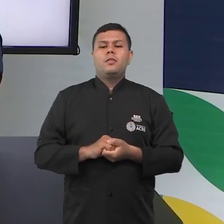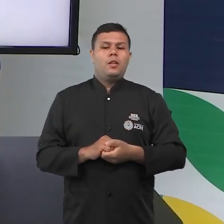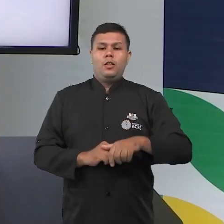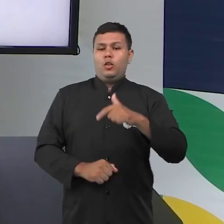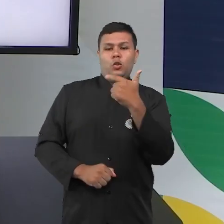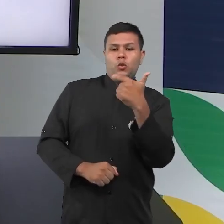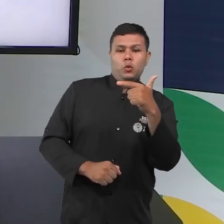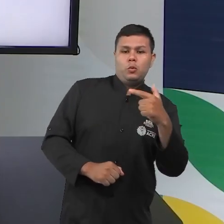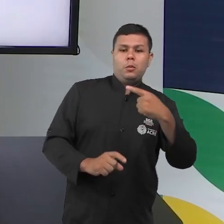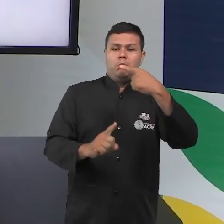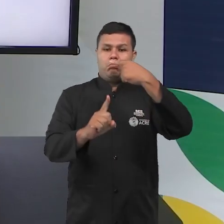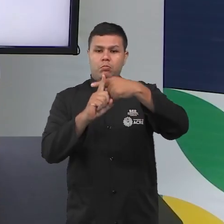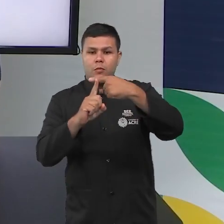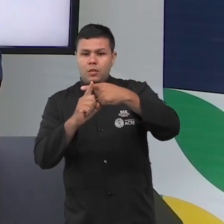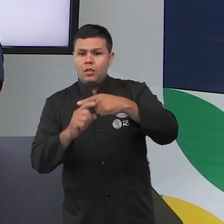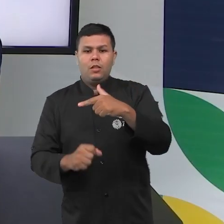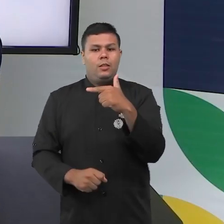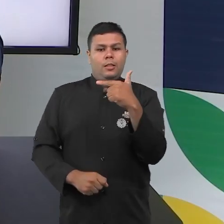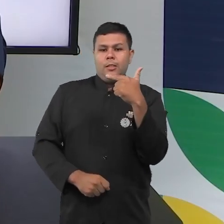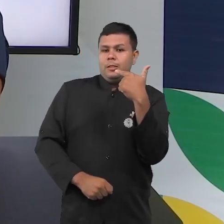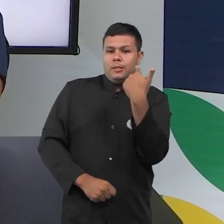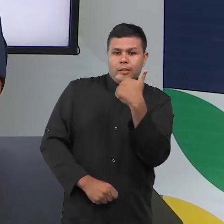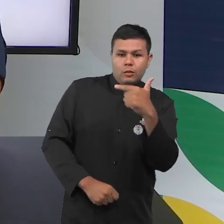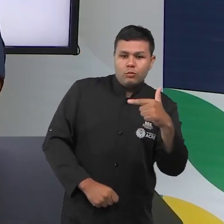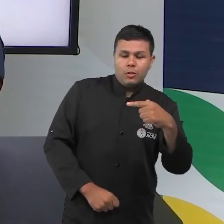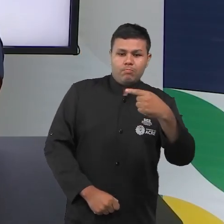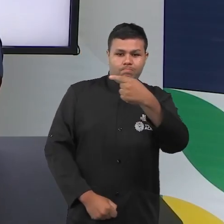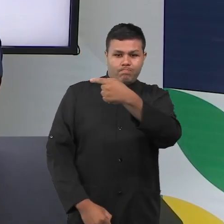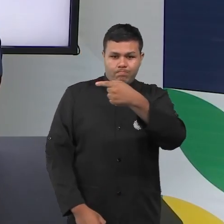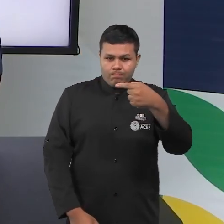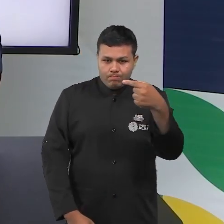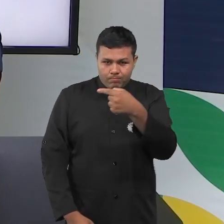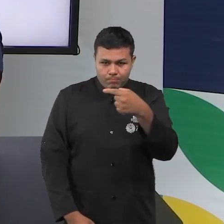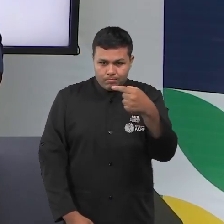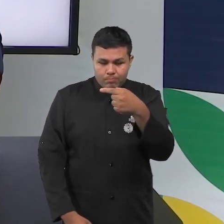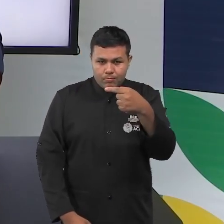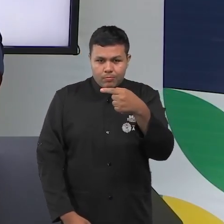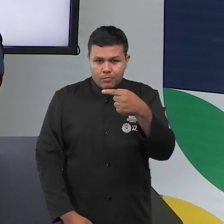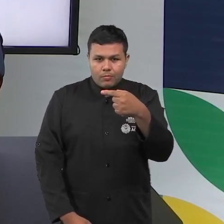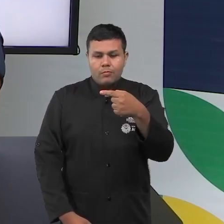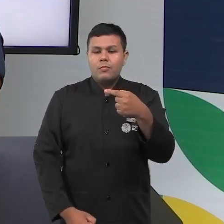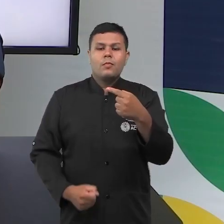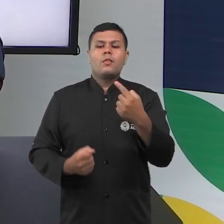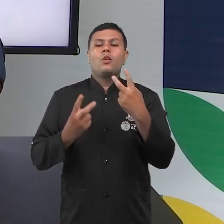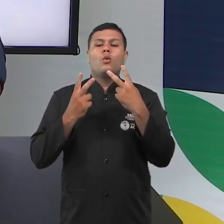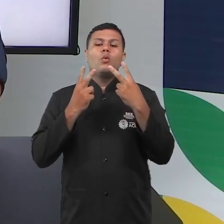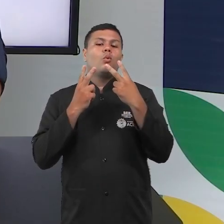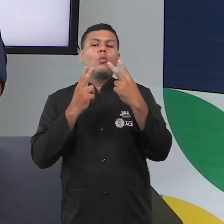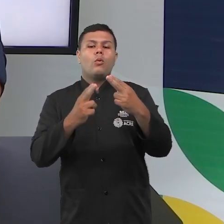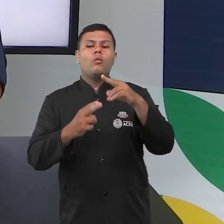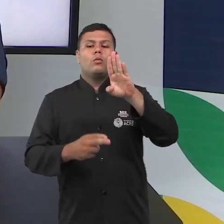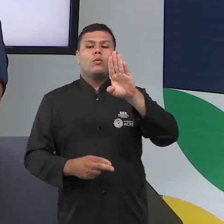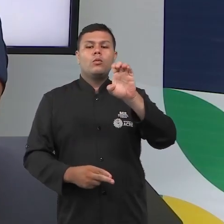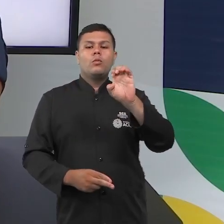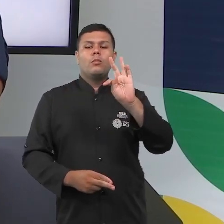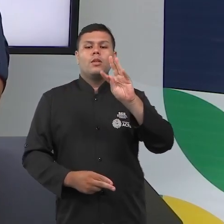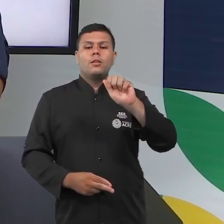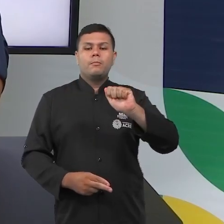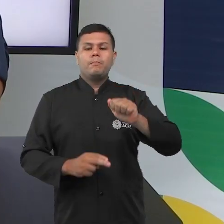cargas positivas, como eu tenho na alfa, não tenho presença de cargas negativas, como eu tenho na beta,